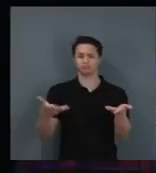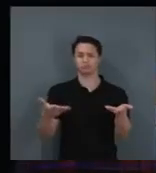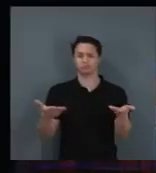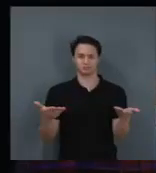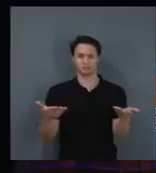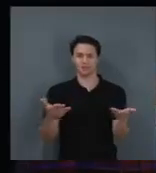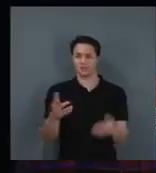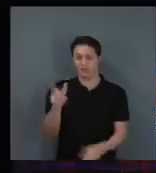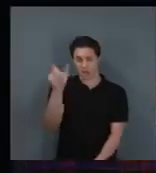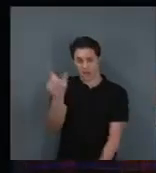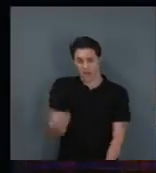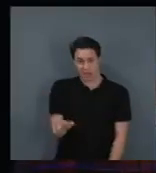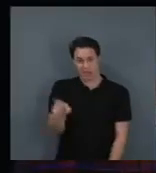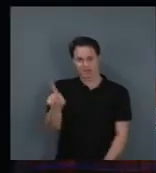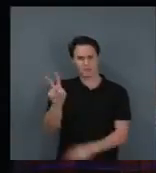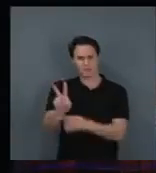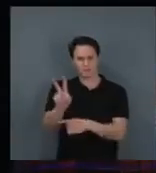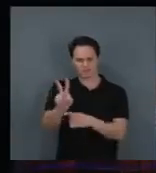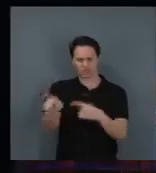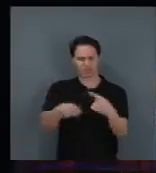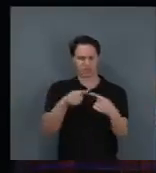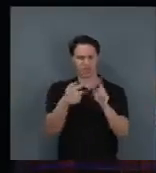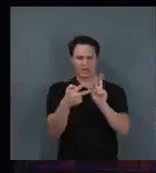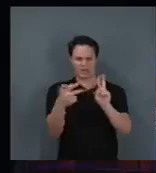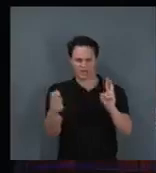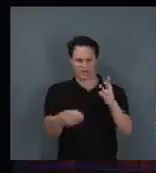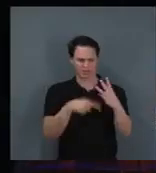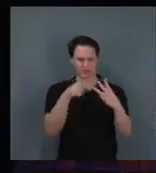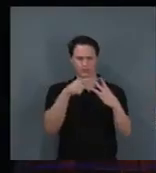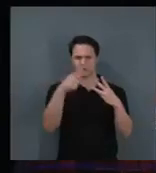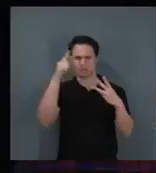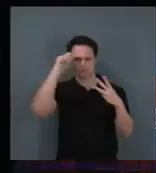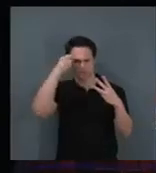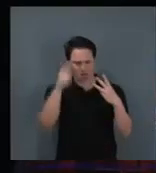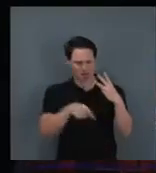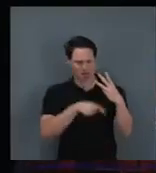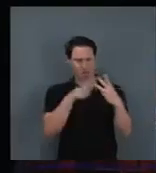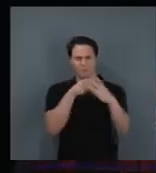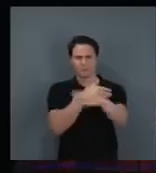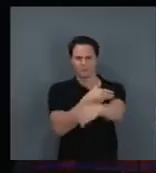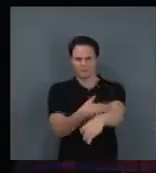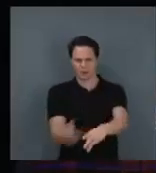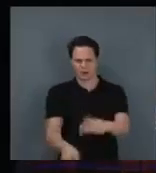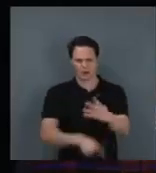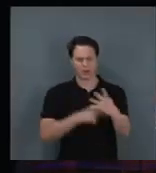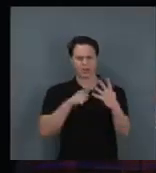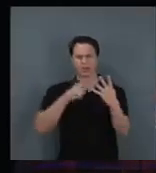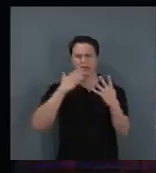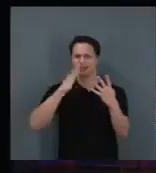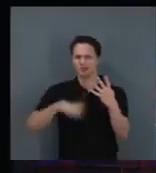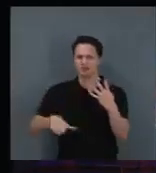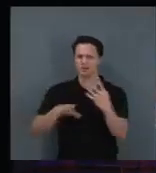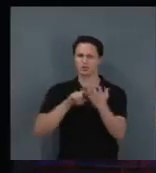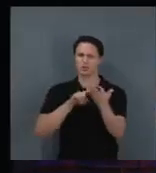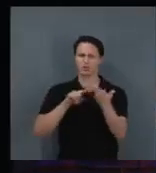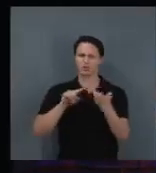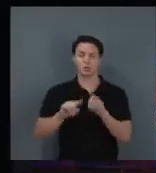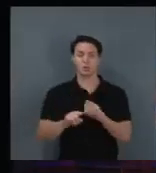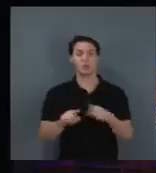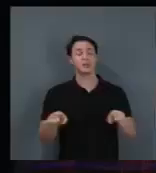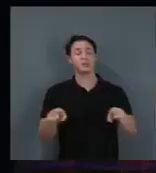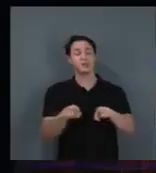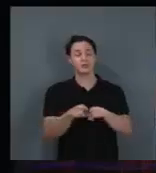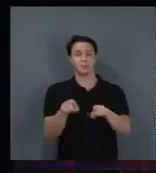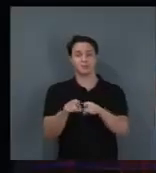ele era defensor dos índios, dos negros, dos brancos, poderia dizer que era defensor das crianças, mas vou dizer